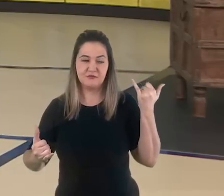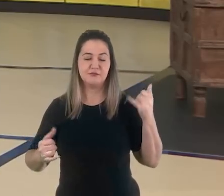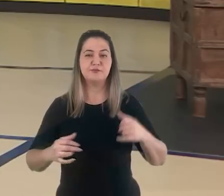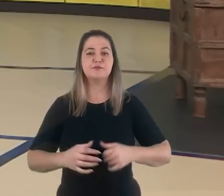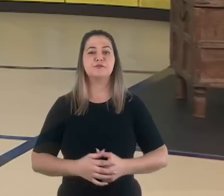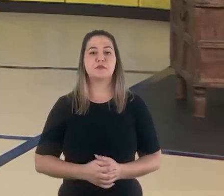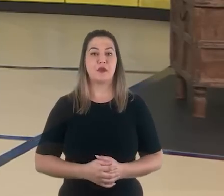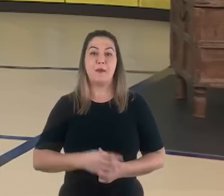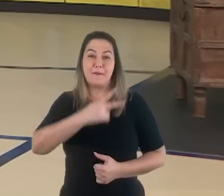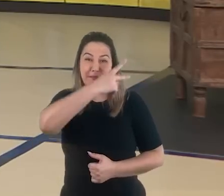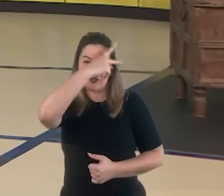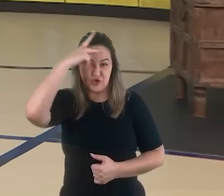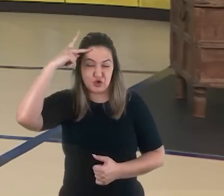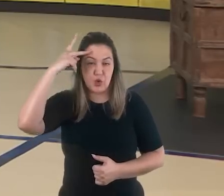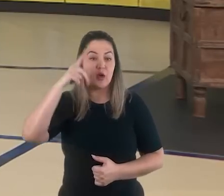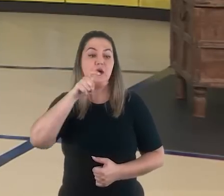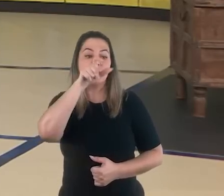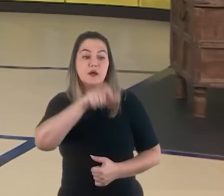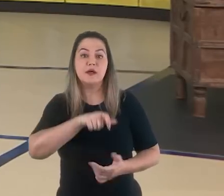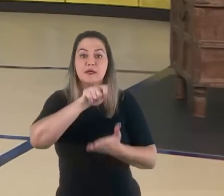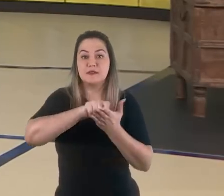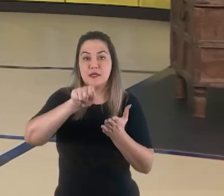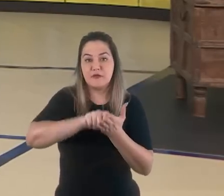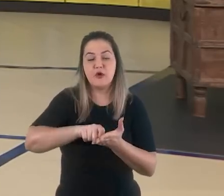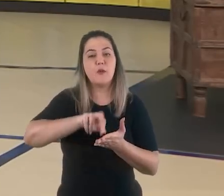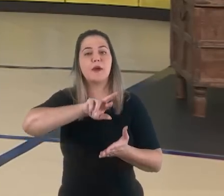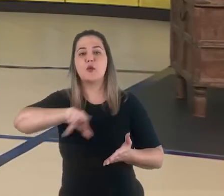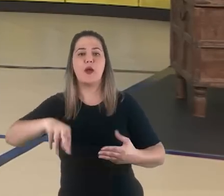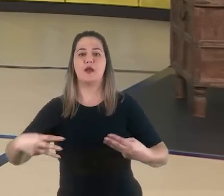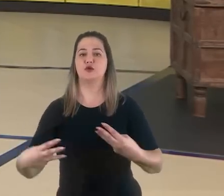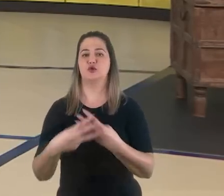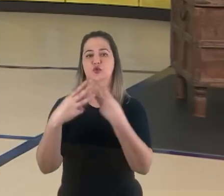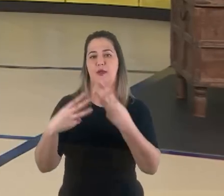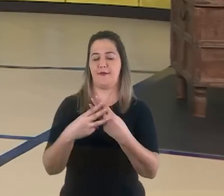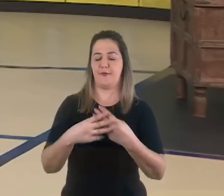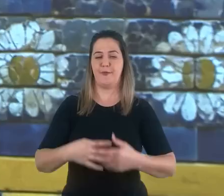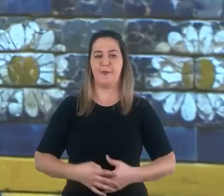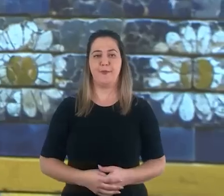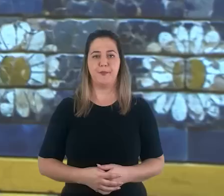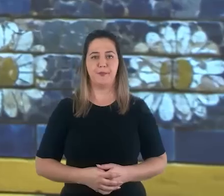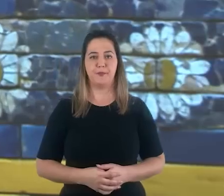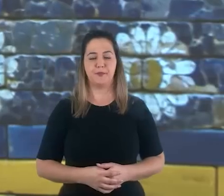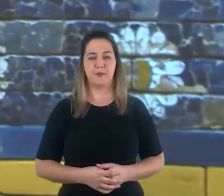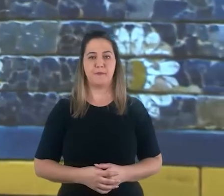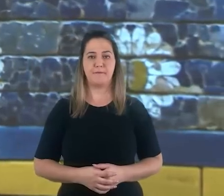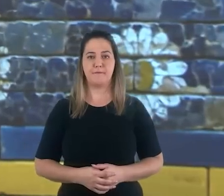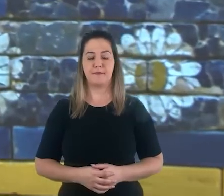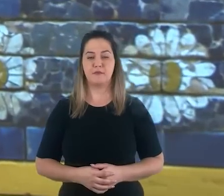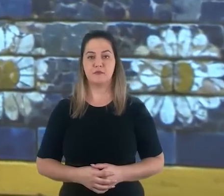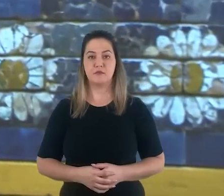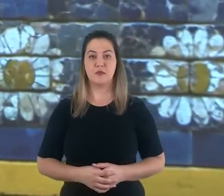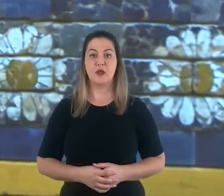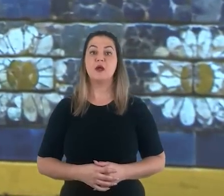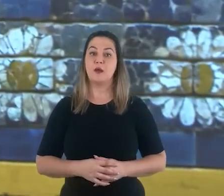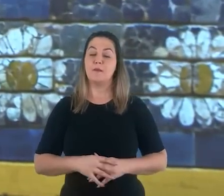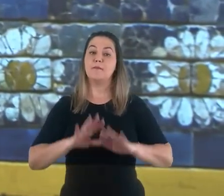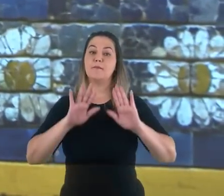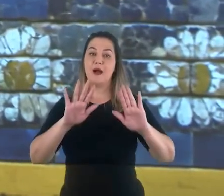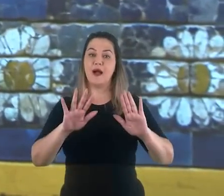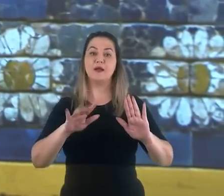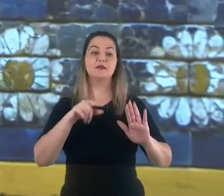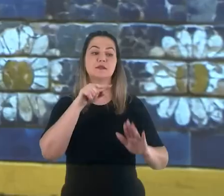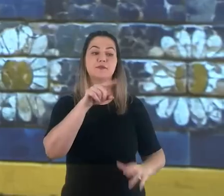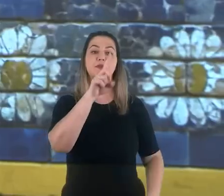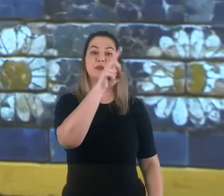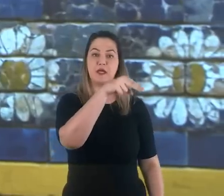do judaísmo. Apocalipses sem uma suposta viagem para outro mundo. Visto que esta é uma subdivisão à qual